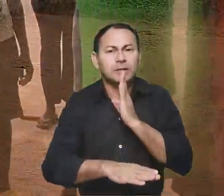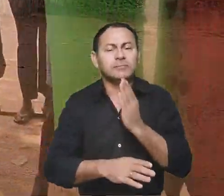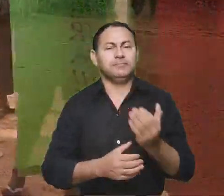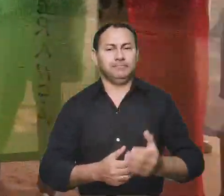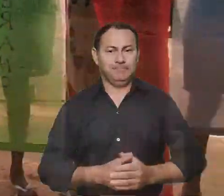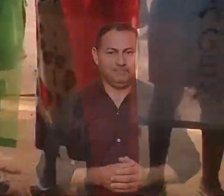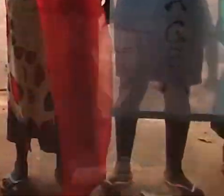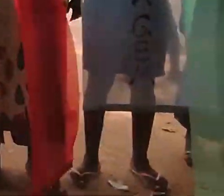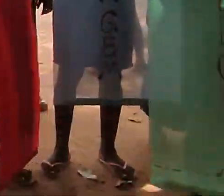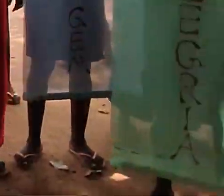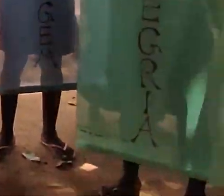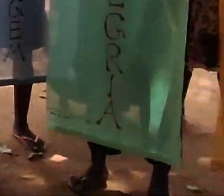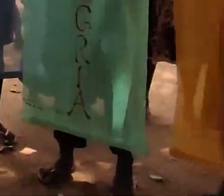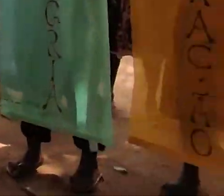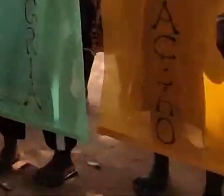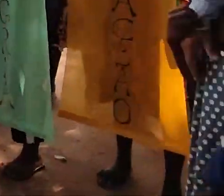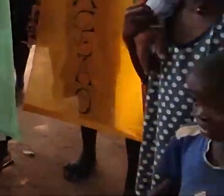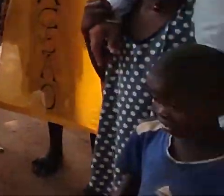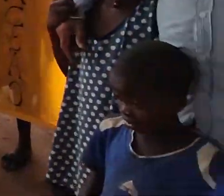Música